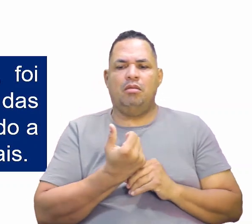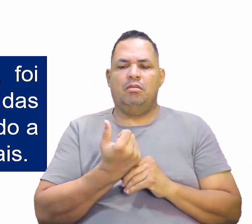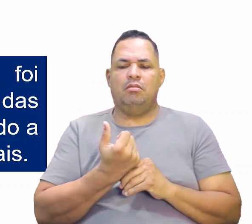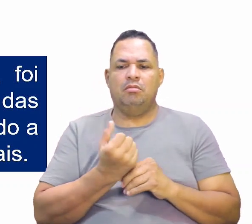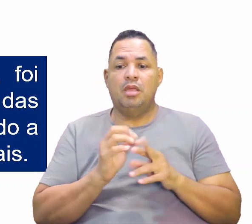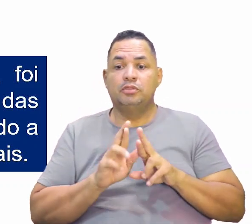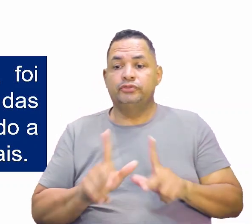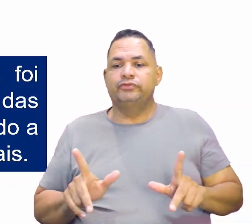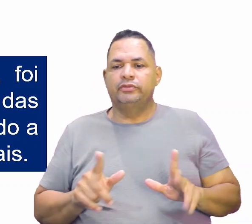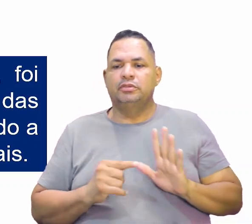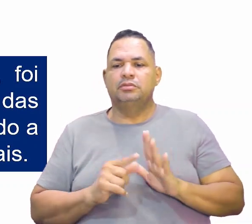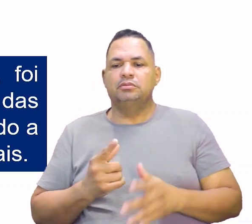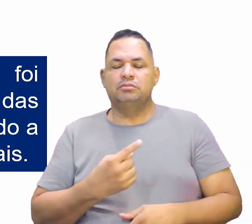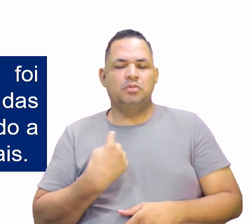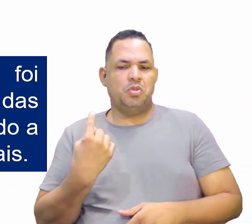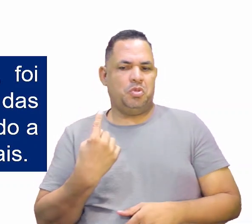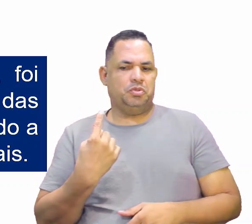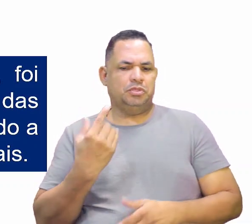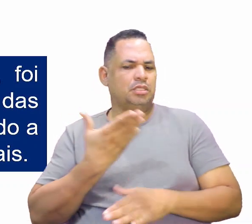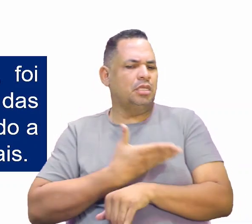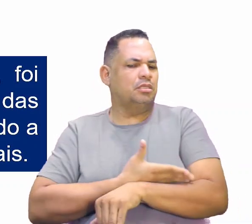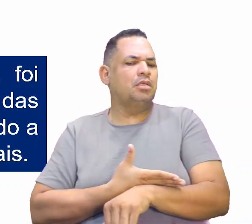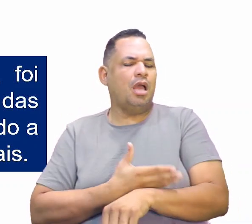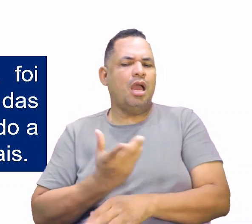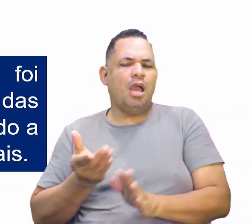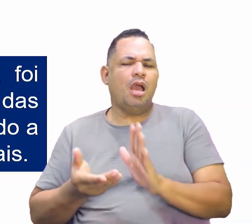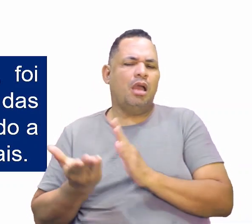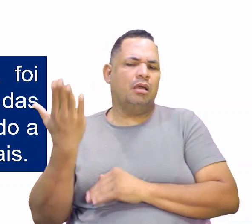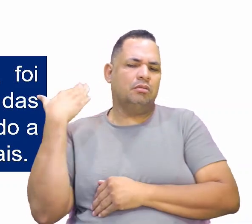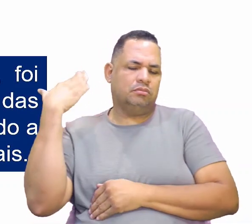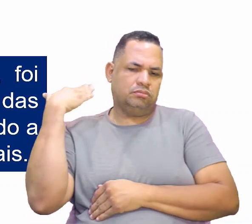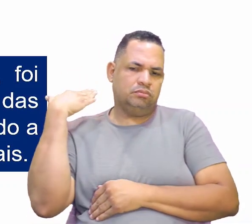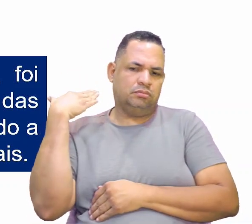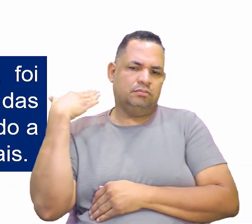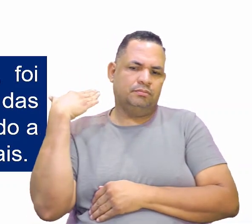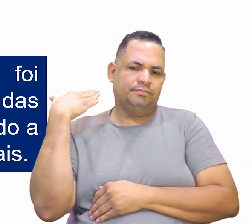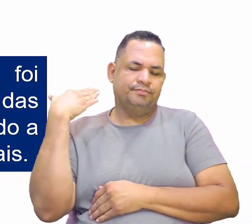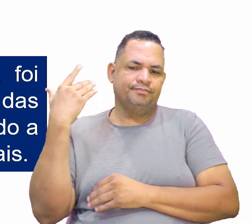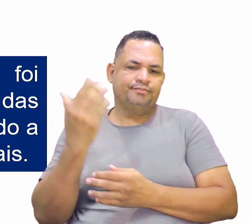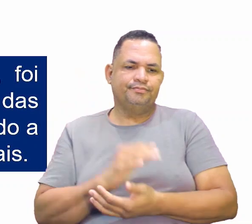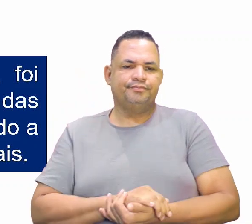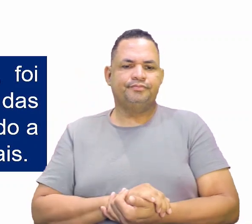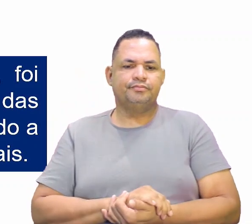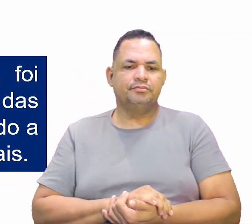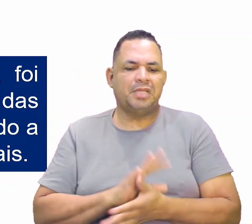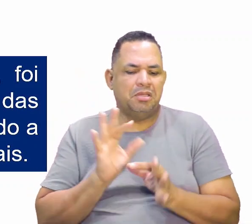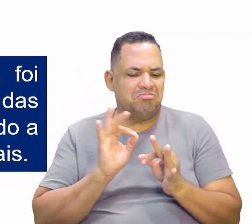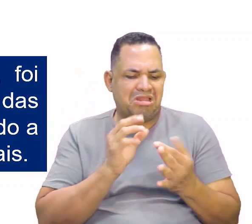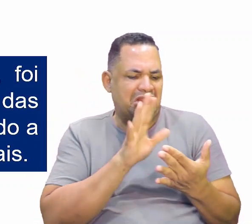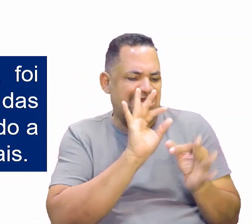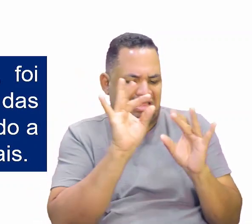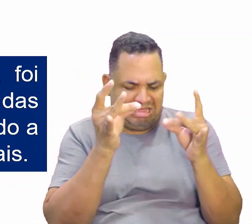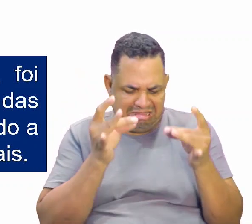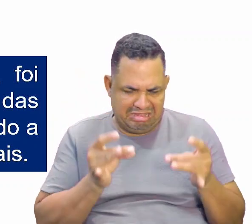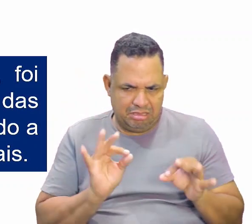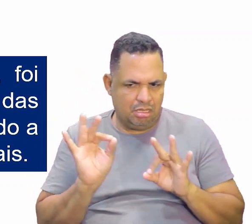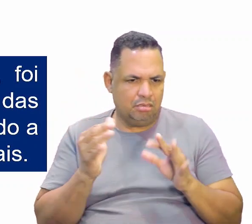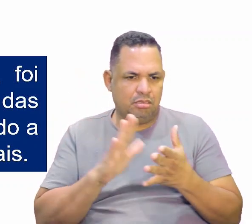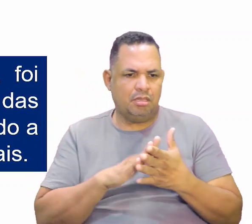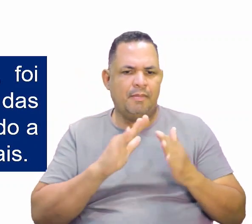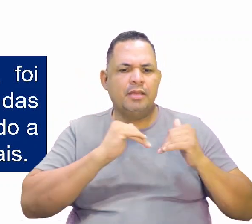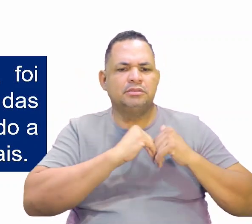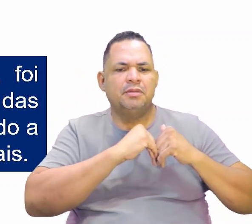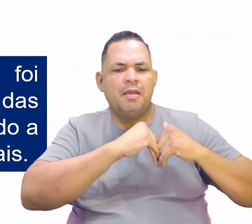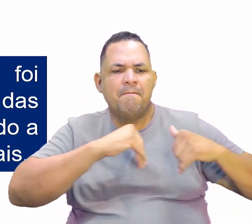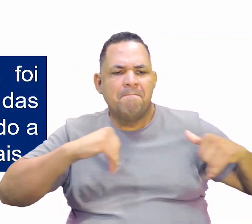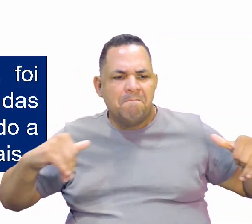uma forma diferente daquilo que nós estávamos acostumados, percebem? Nada de delicadeza aqui, ó. Se é para romper,